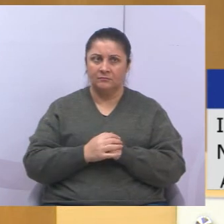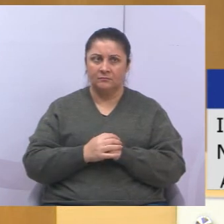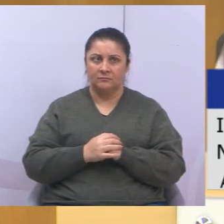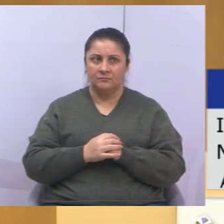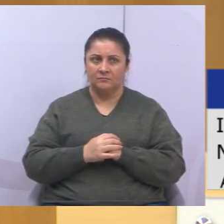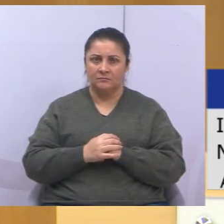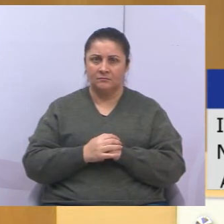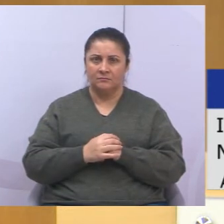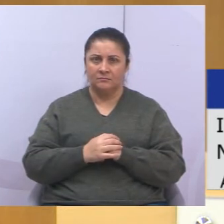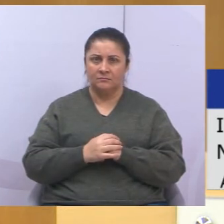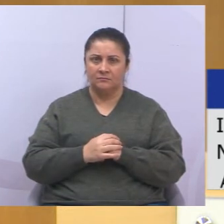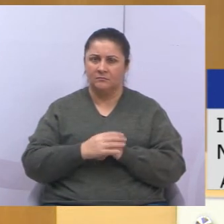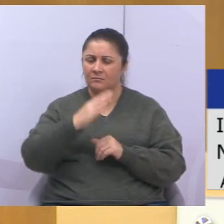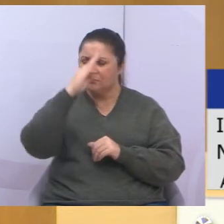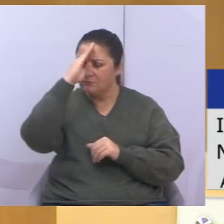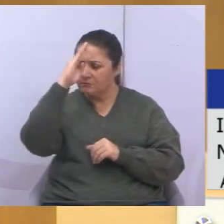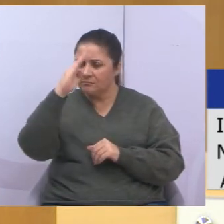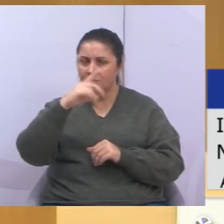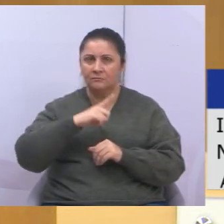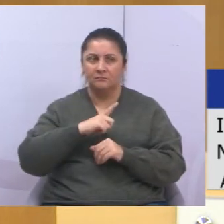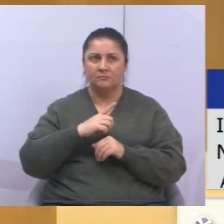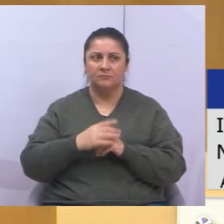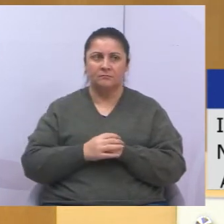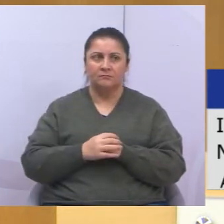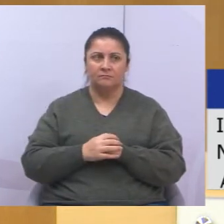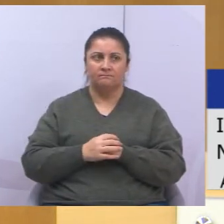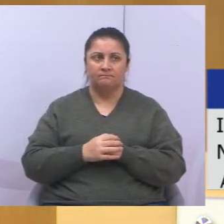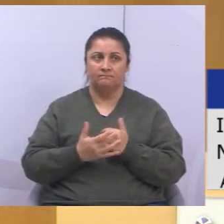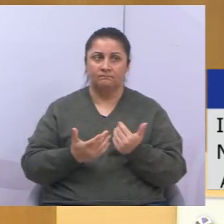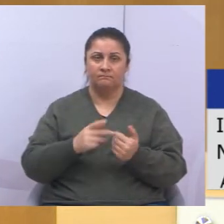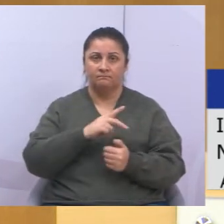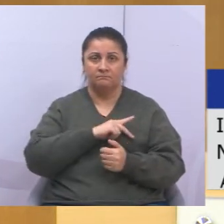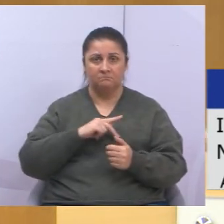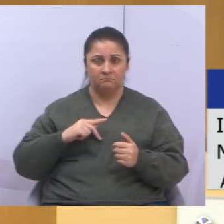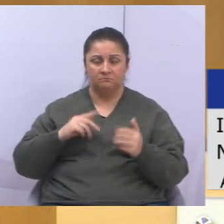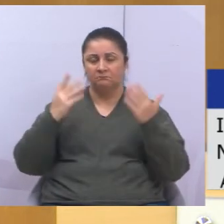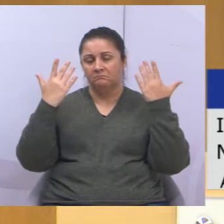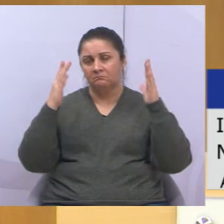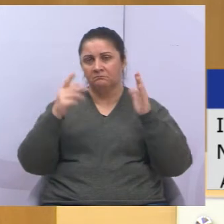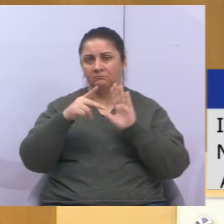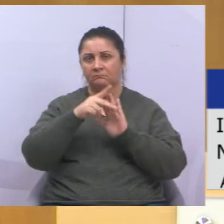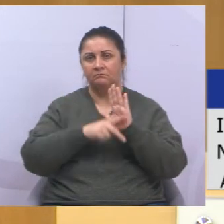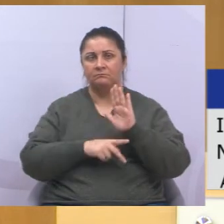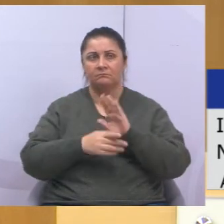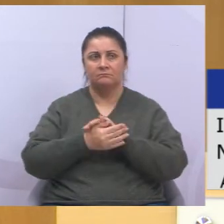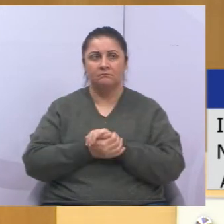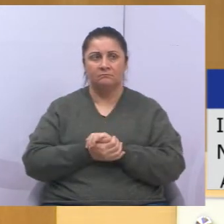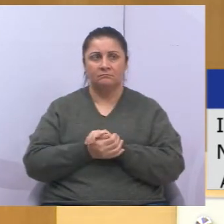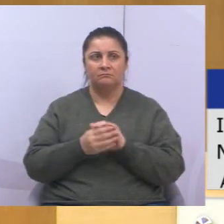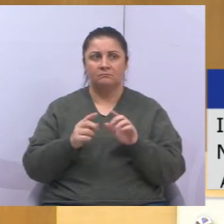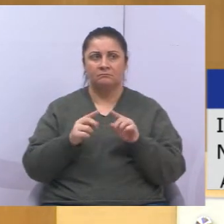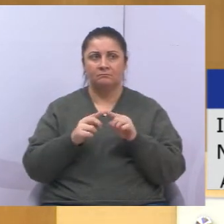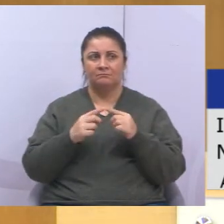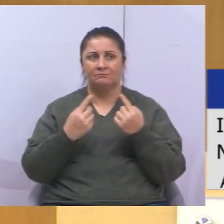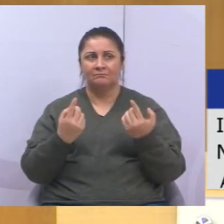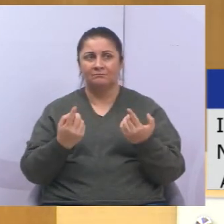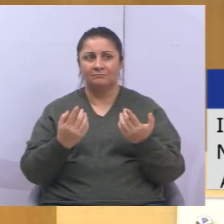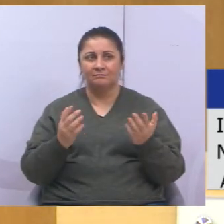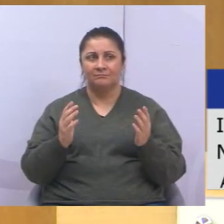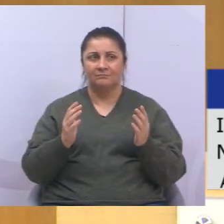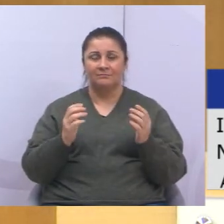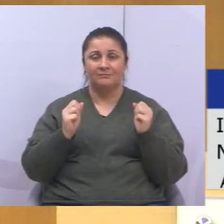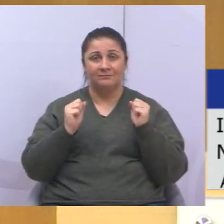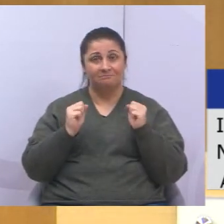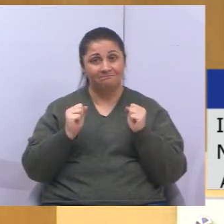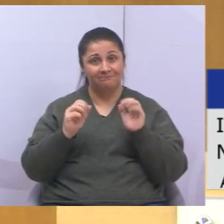É fundamental. Então, pastor, eu o parabenizo pelo projeto, mas até poderia fazer uma